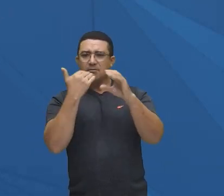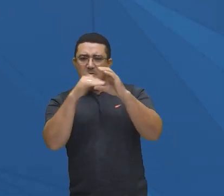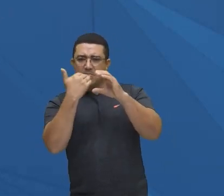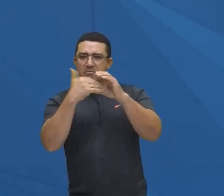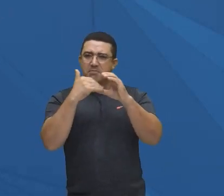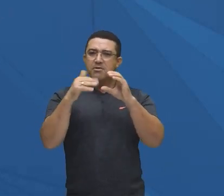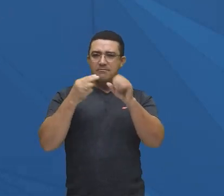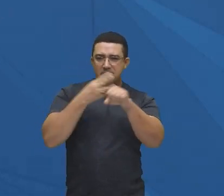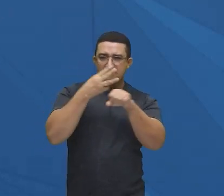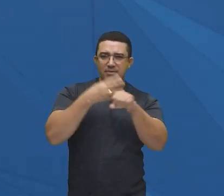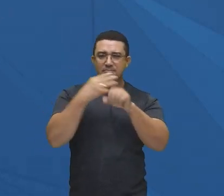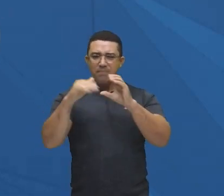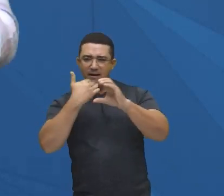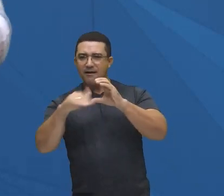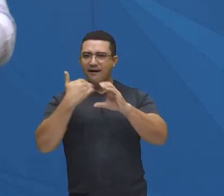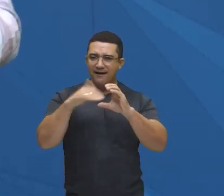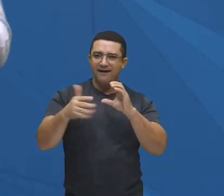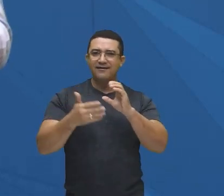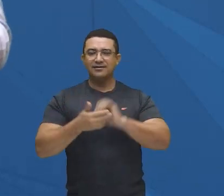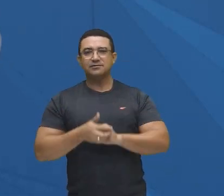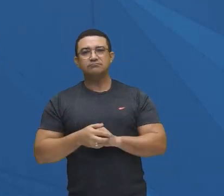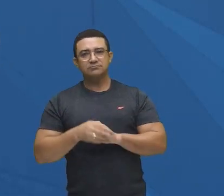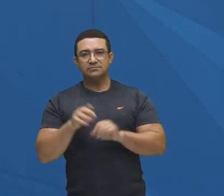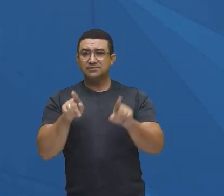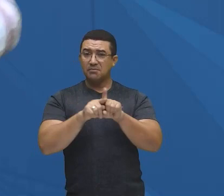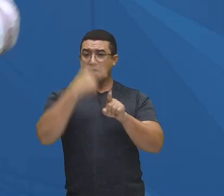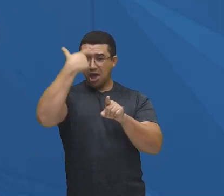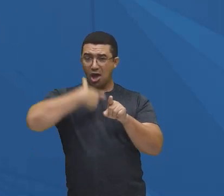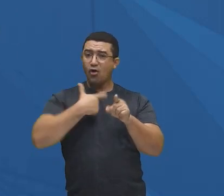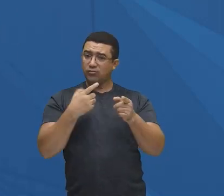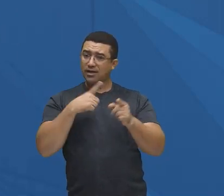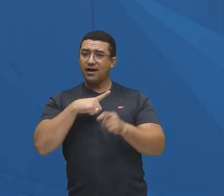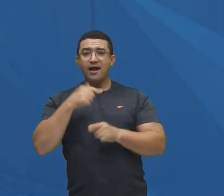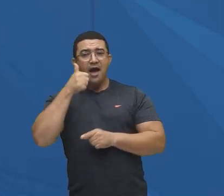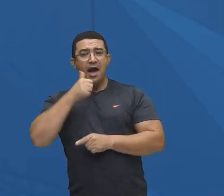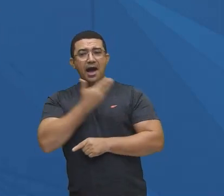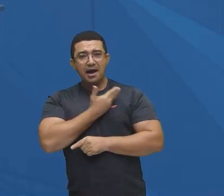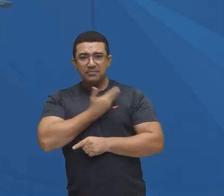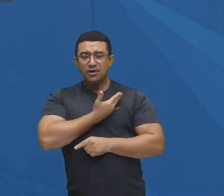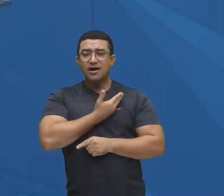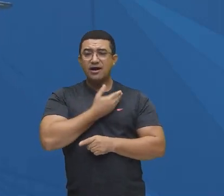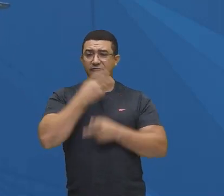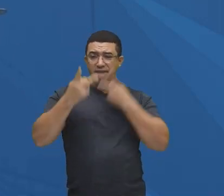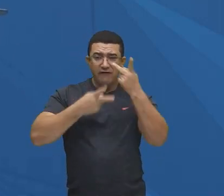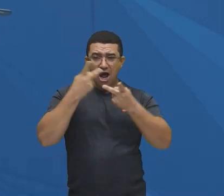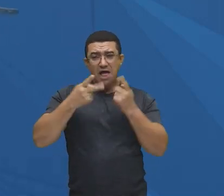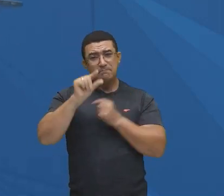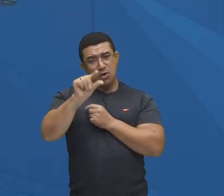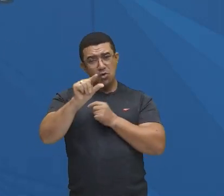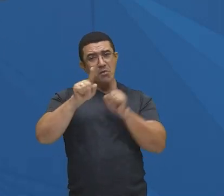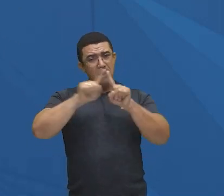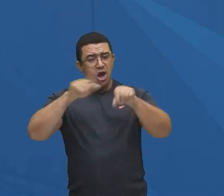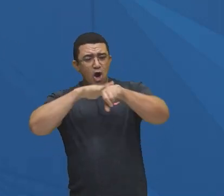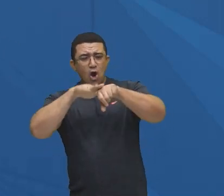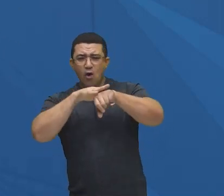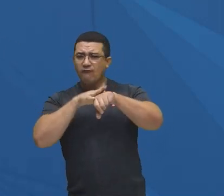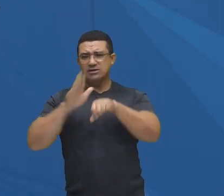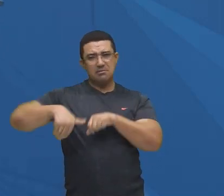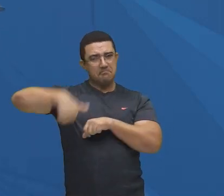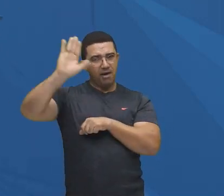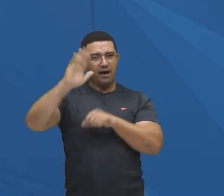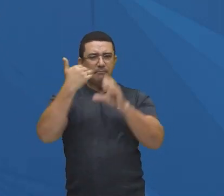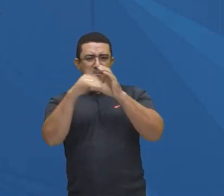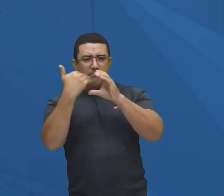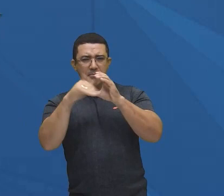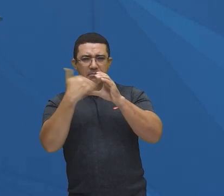momento, inclusive comigo, né? Existem colegas minhas que a gente fala pouco, mas às vezes a gente fala muito mais virtualmente,